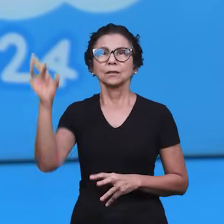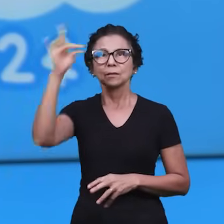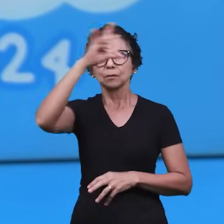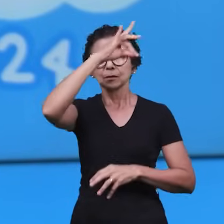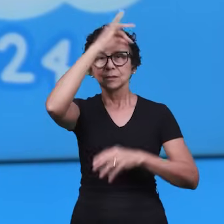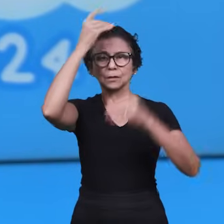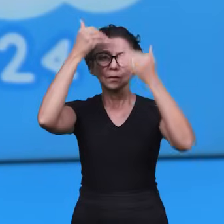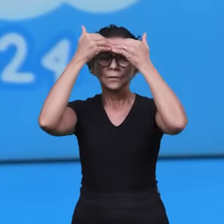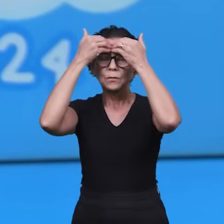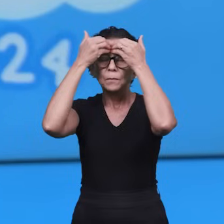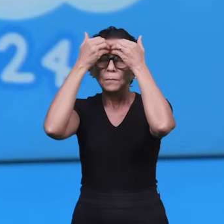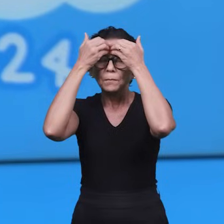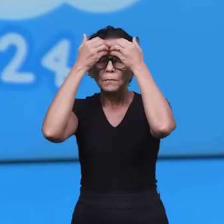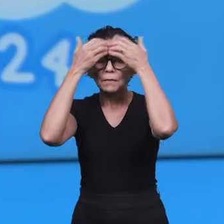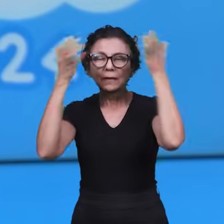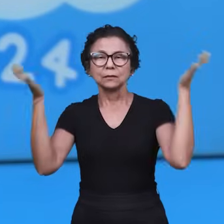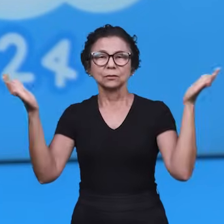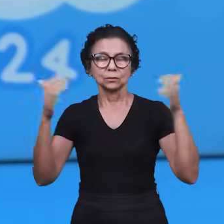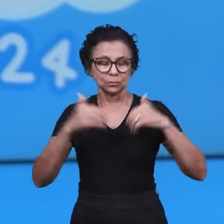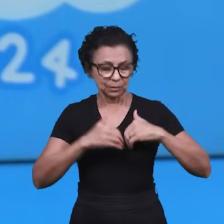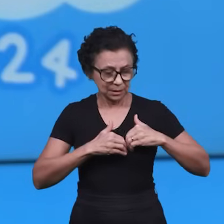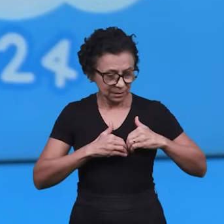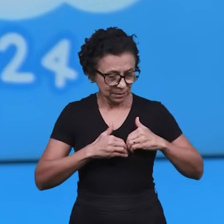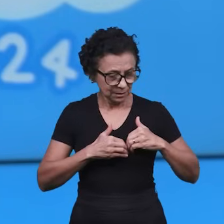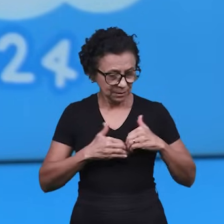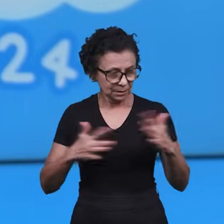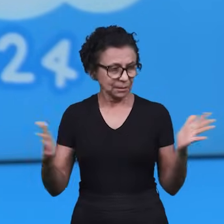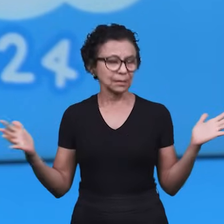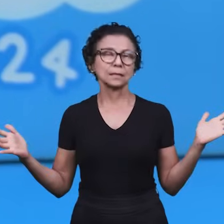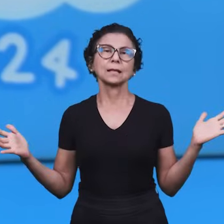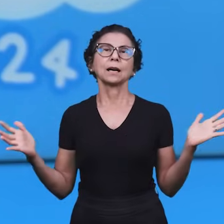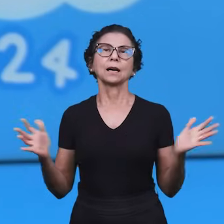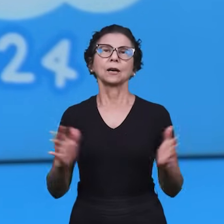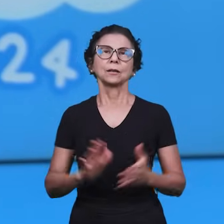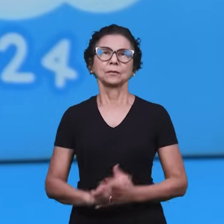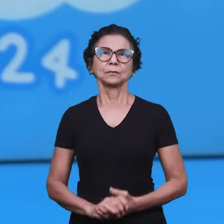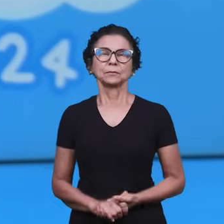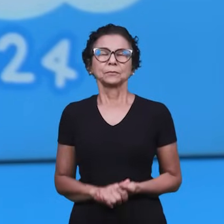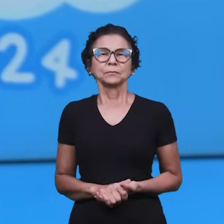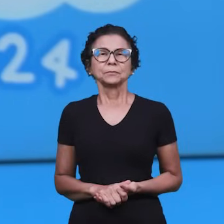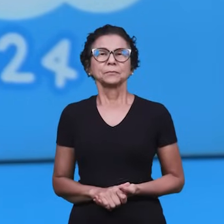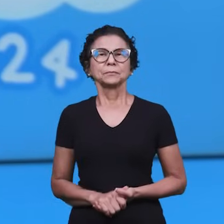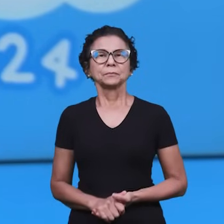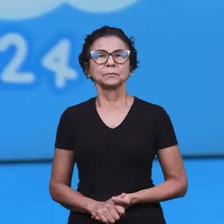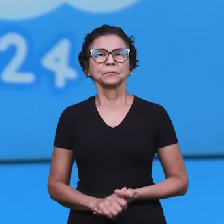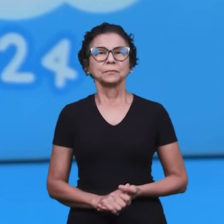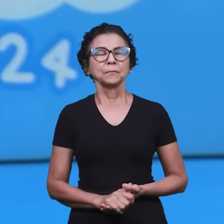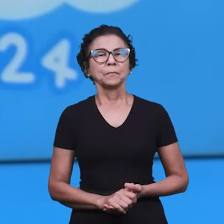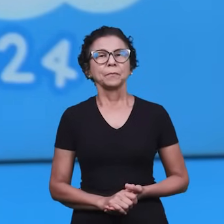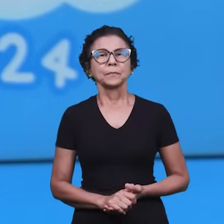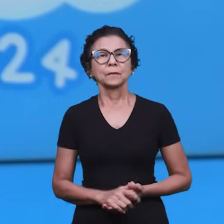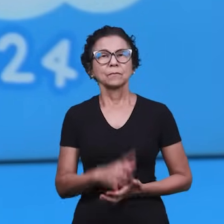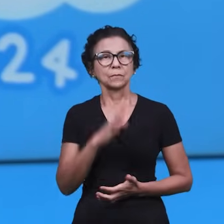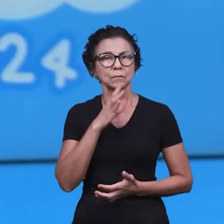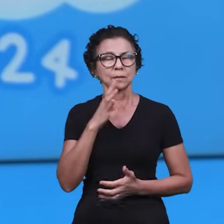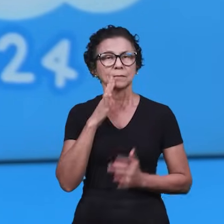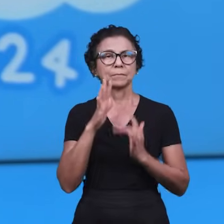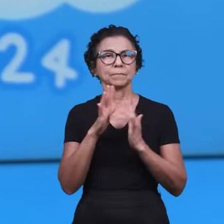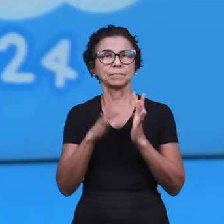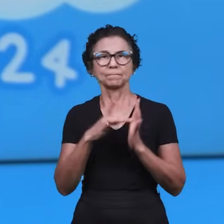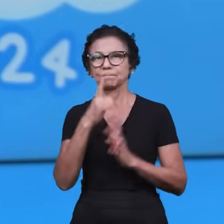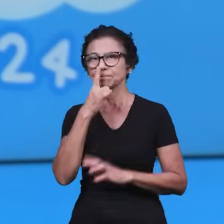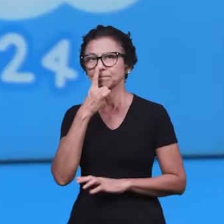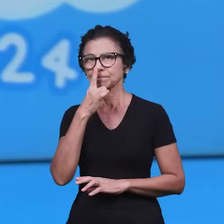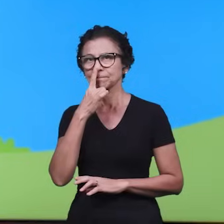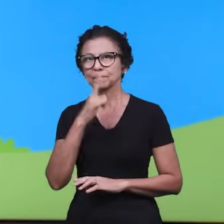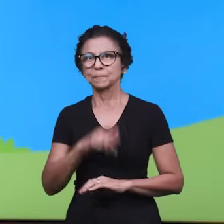Santo, ele abra sua mente, seu coração. A palavra fala, os olhos do seu entendimento, para você conhecer mais